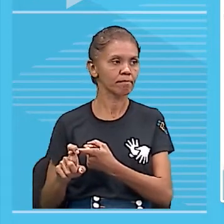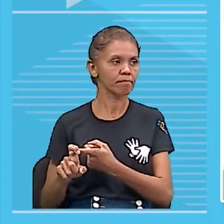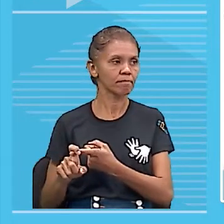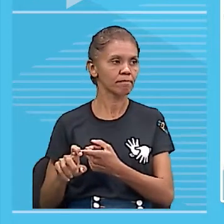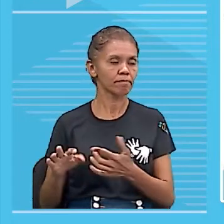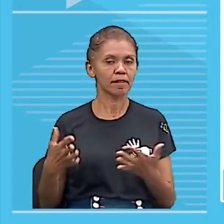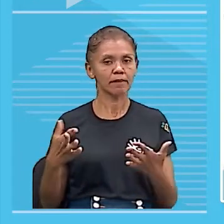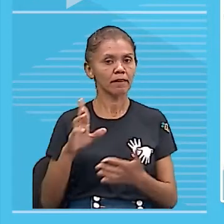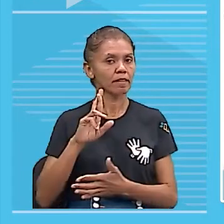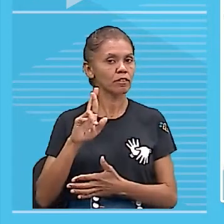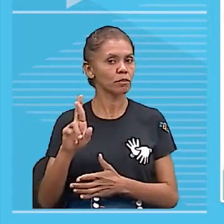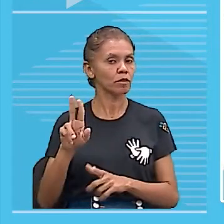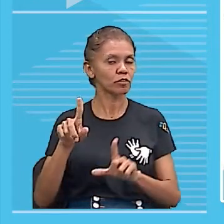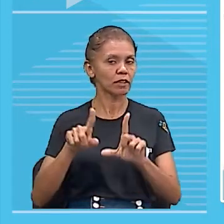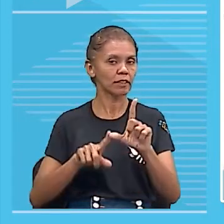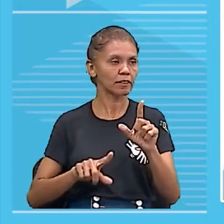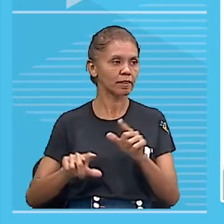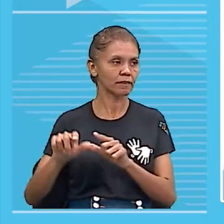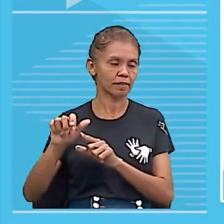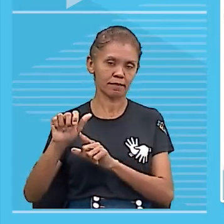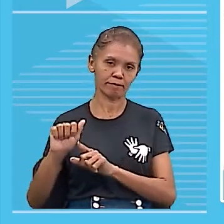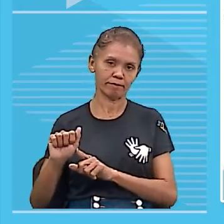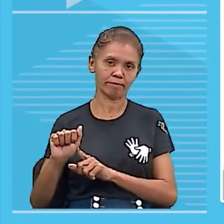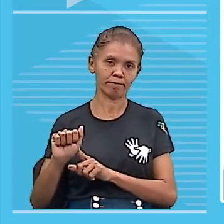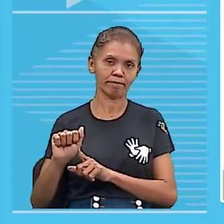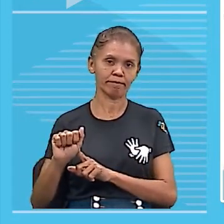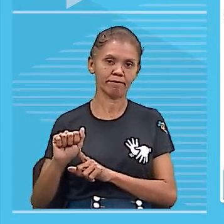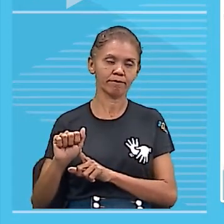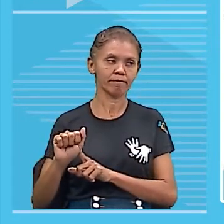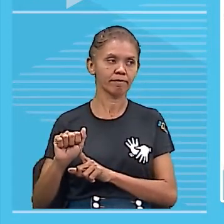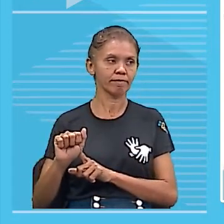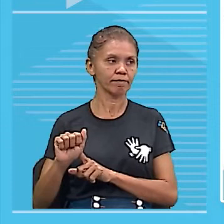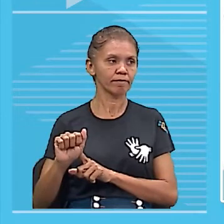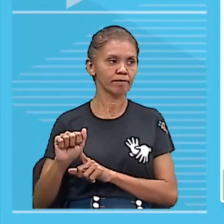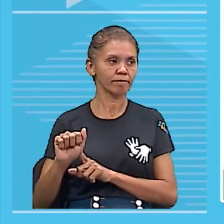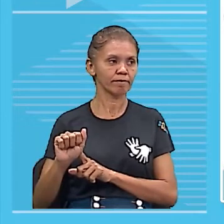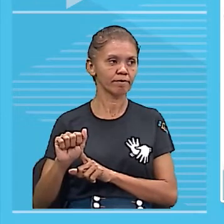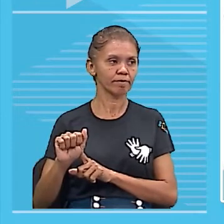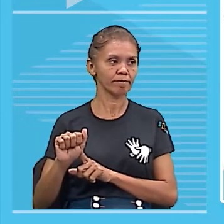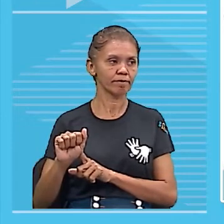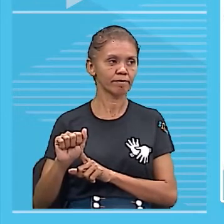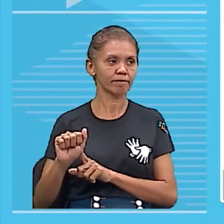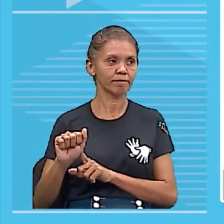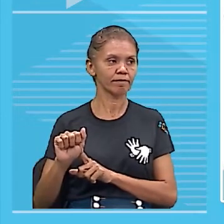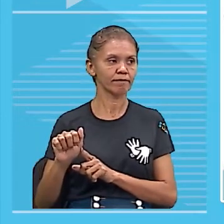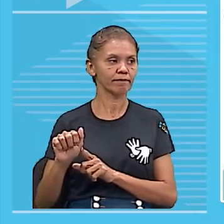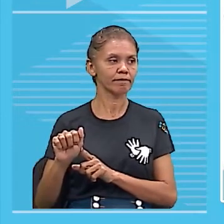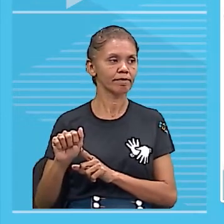nossa alternativa correta Márcia I letra A de aprovados